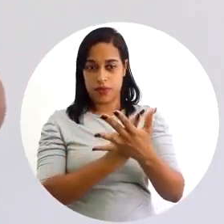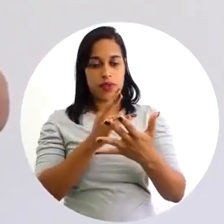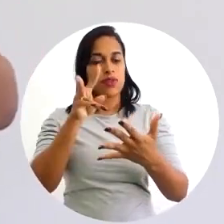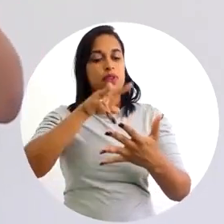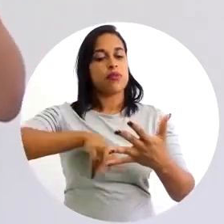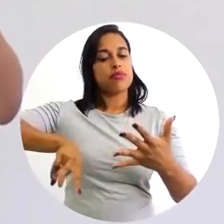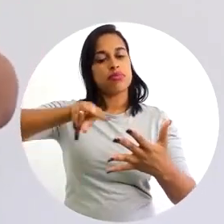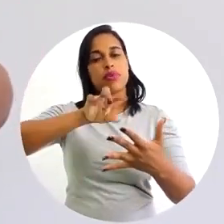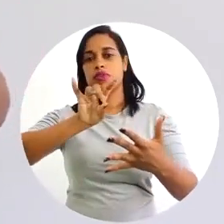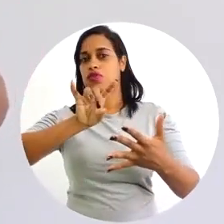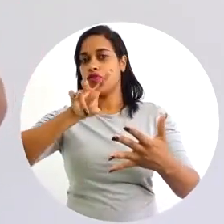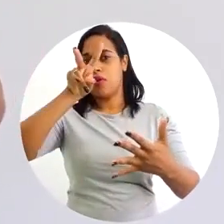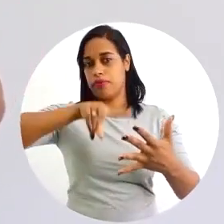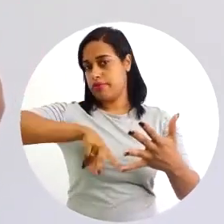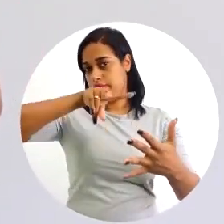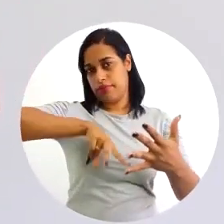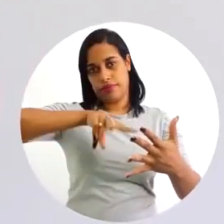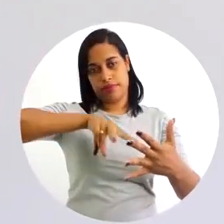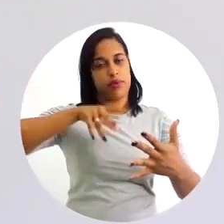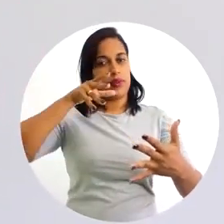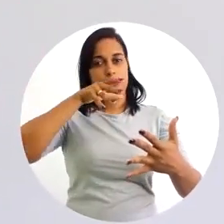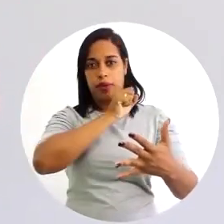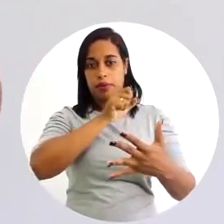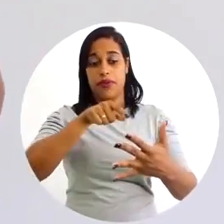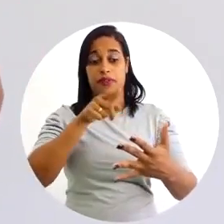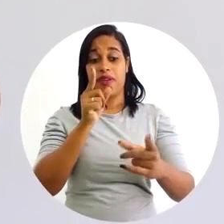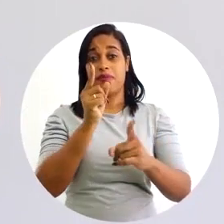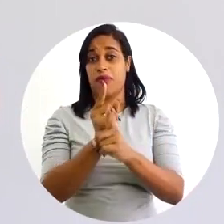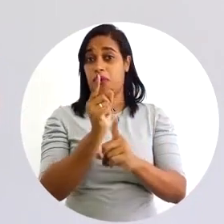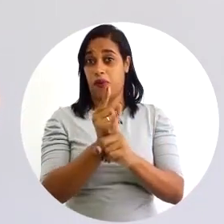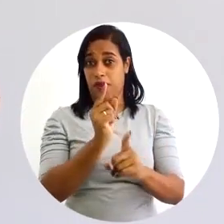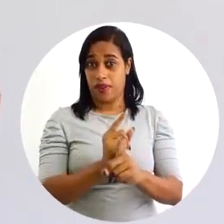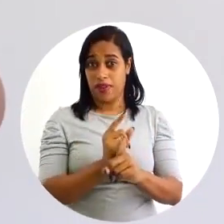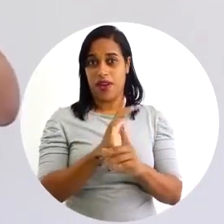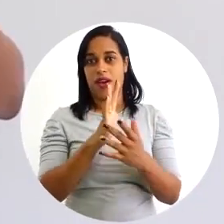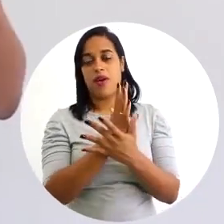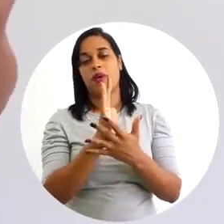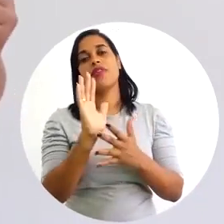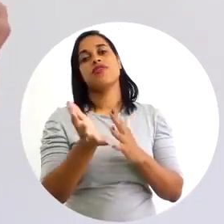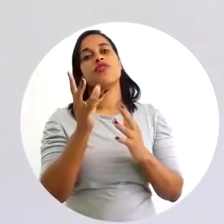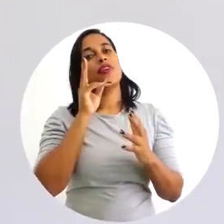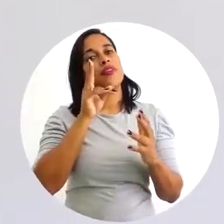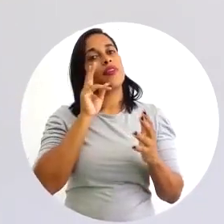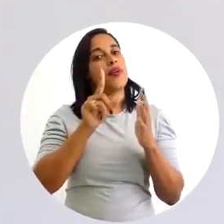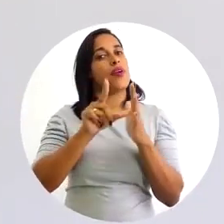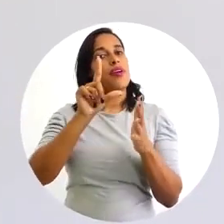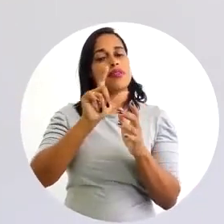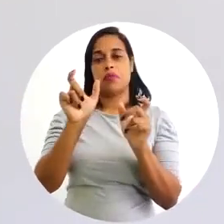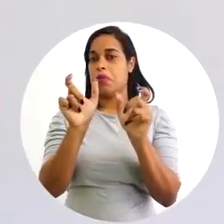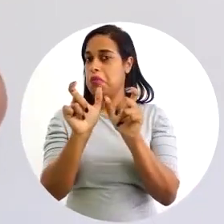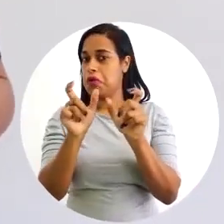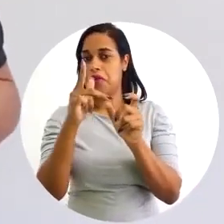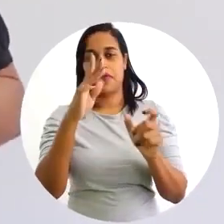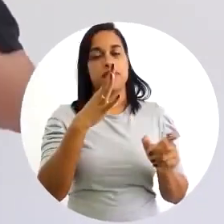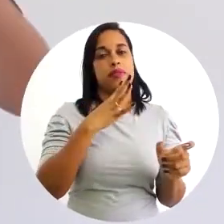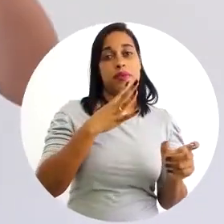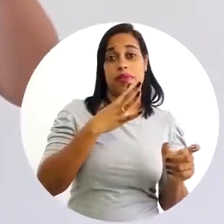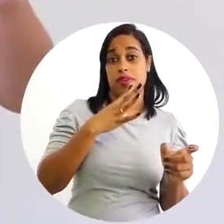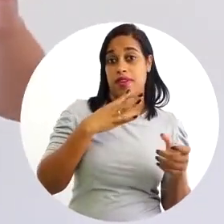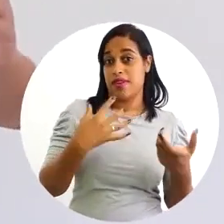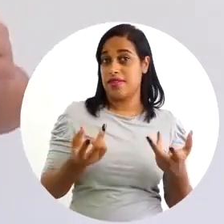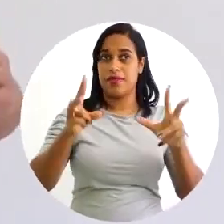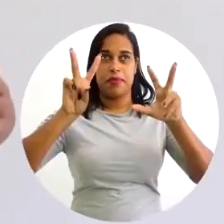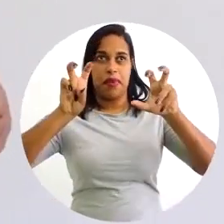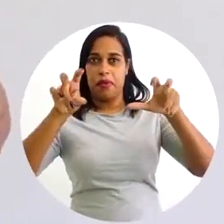cima. Você vai olhar ele por cima e identificar o que a gente já viu antes. Uma palavra que você já sabe,